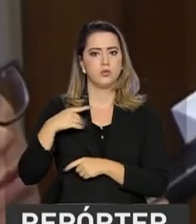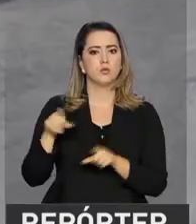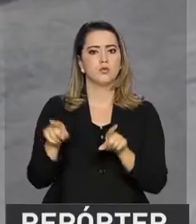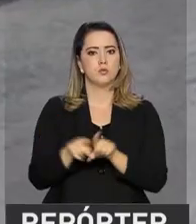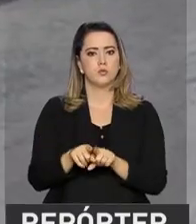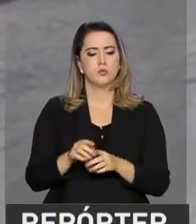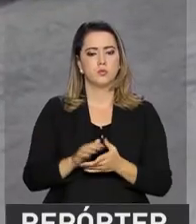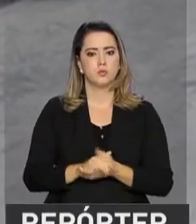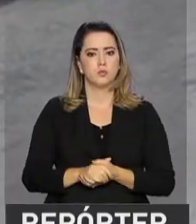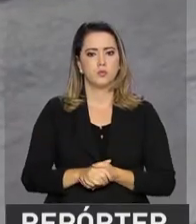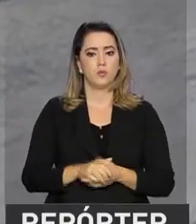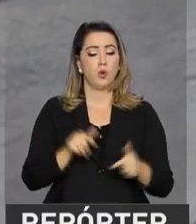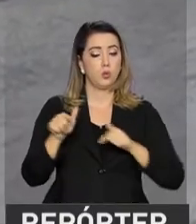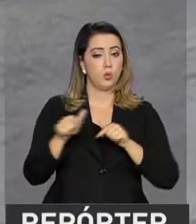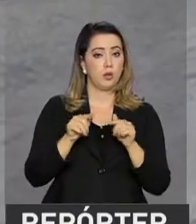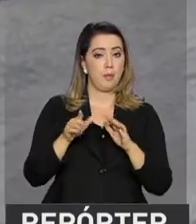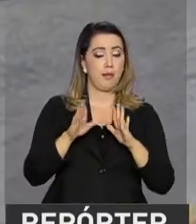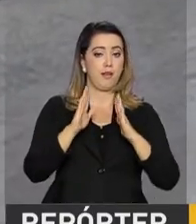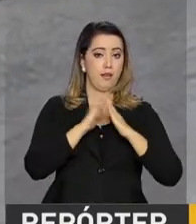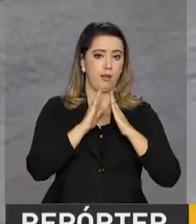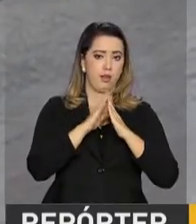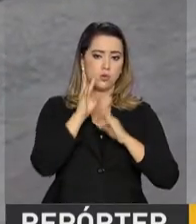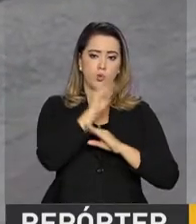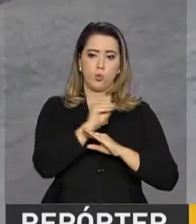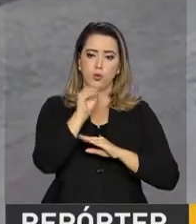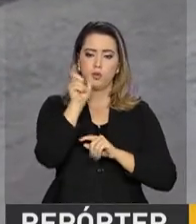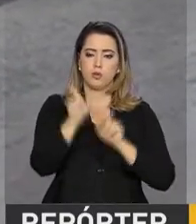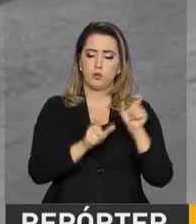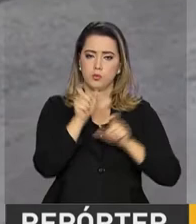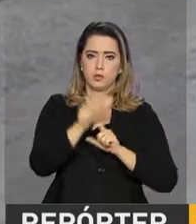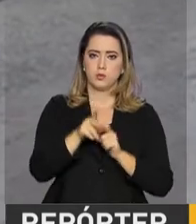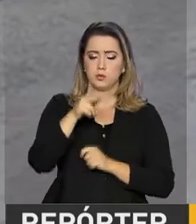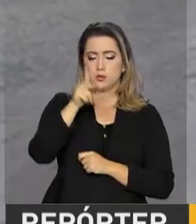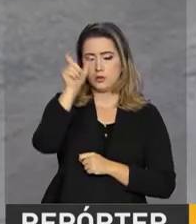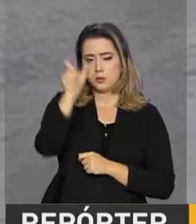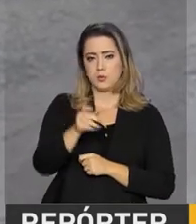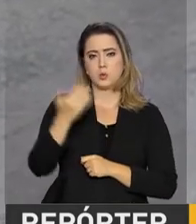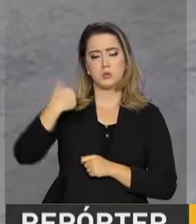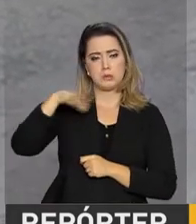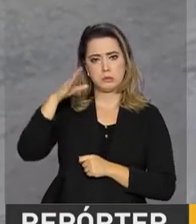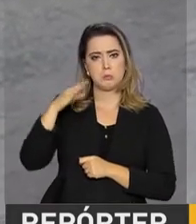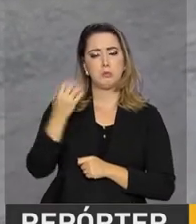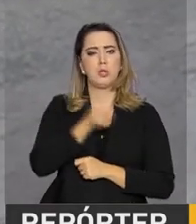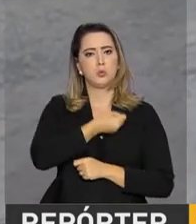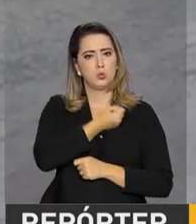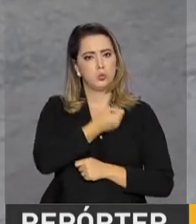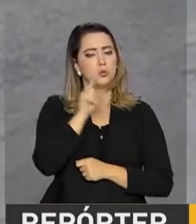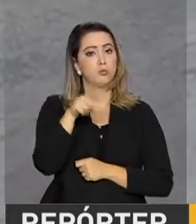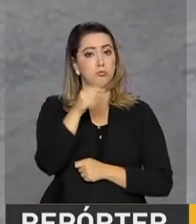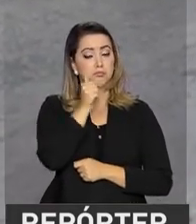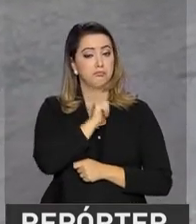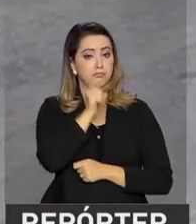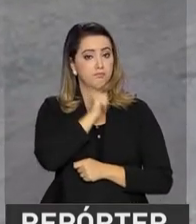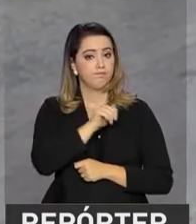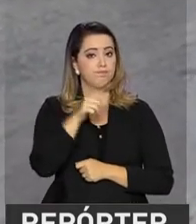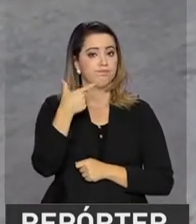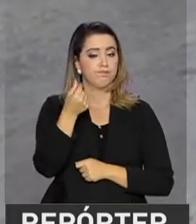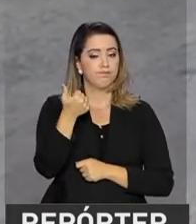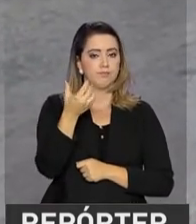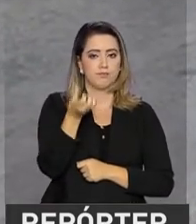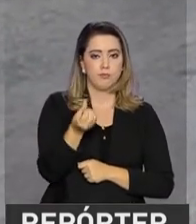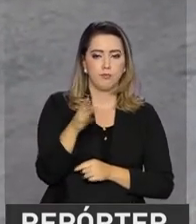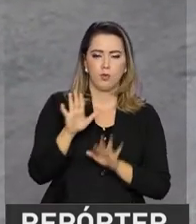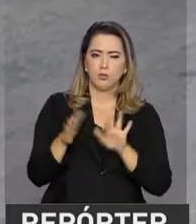de contínuo nos afazeres domésticos ou cuidado com pessoas quem domina também são as mulheres segundo o ibge em 2016